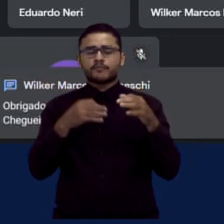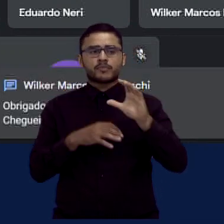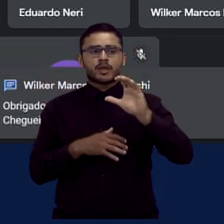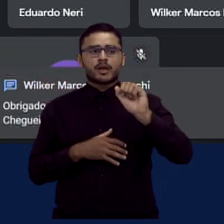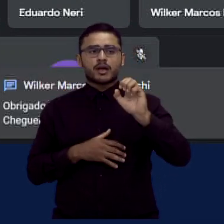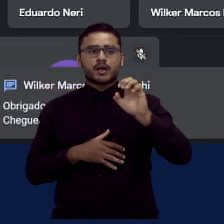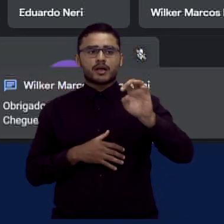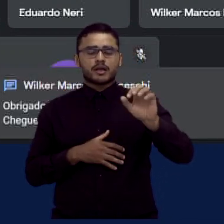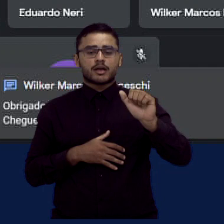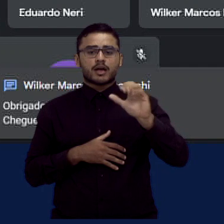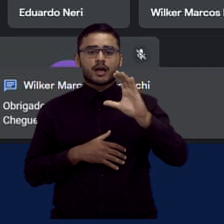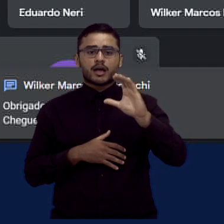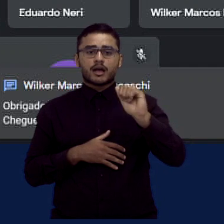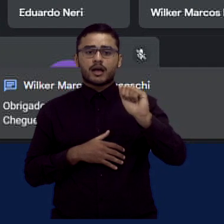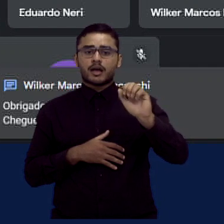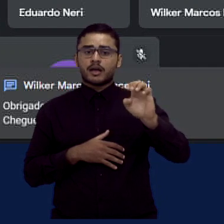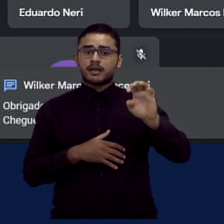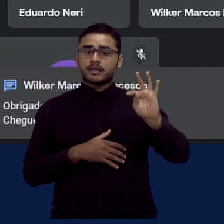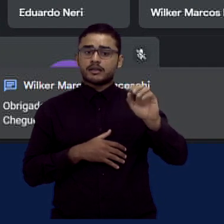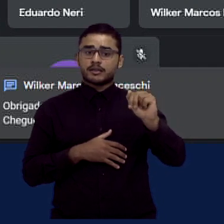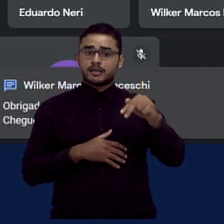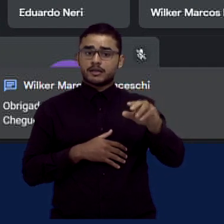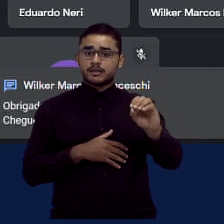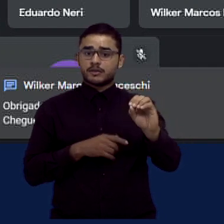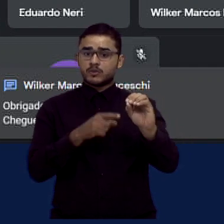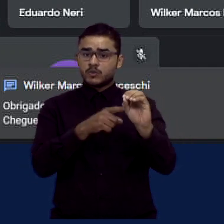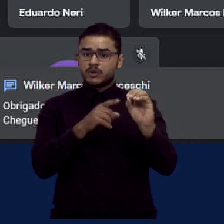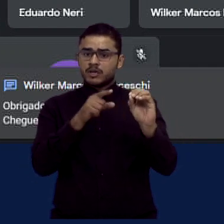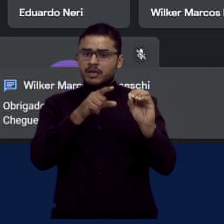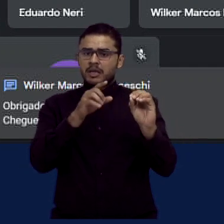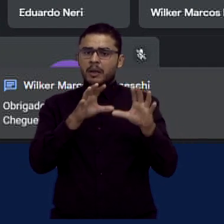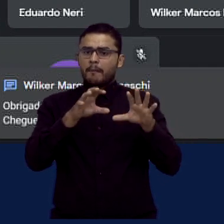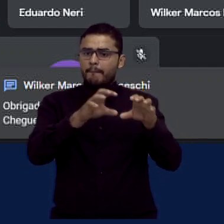Caetano, né, que chegou a ser deportado também,